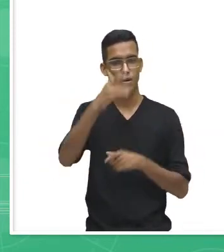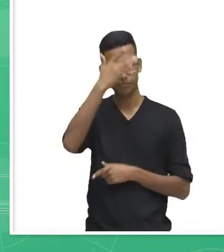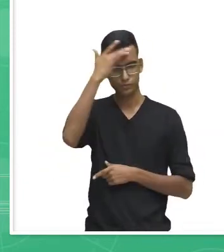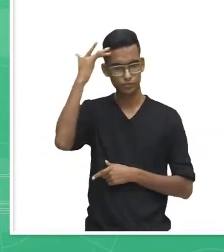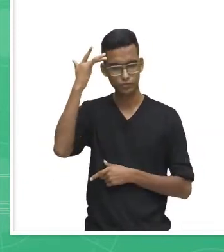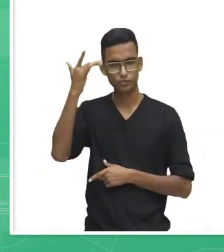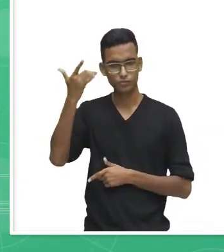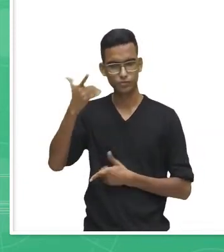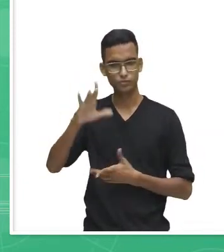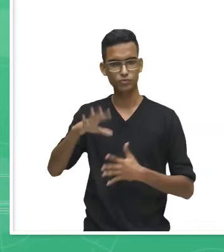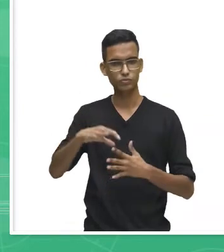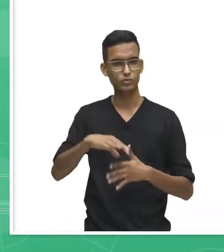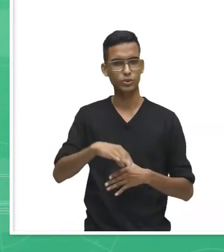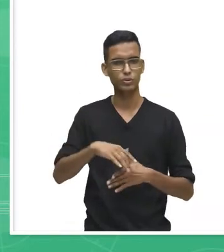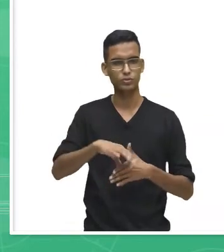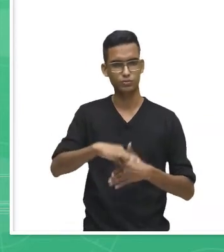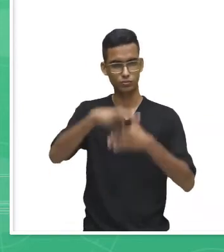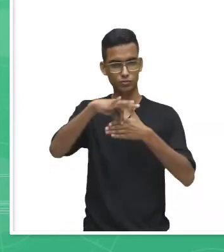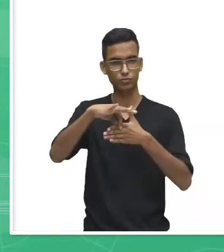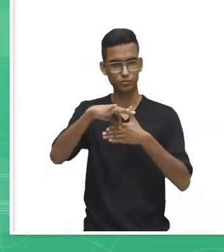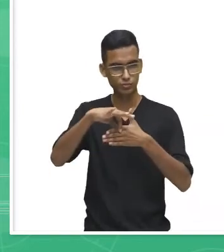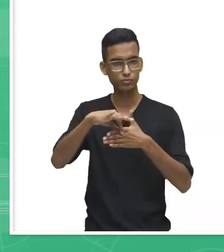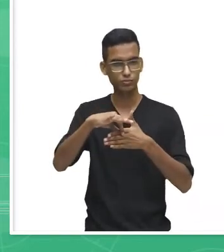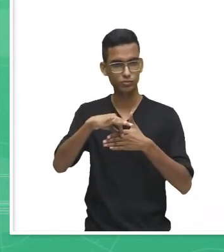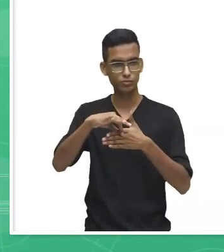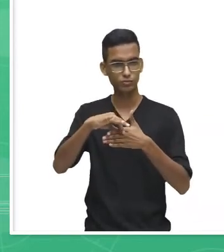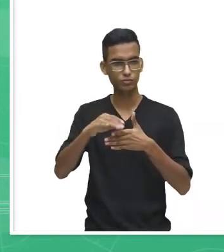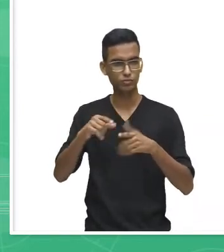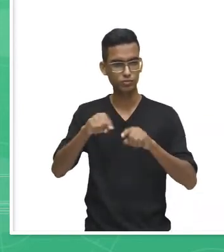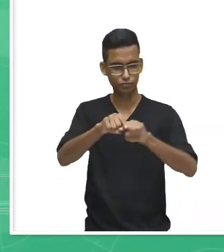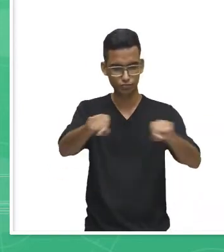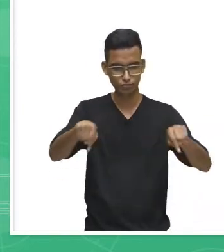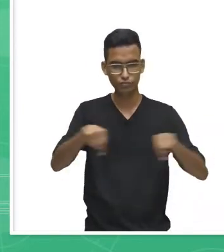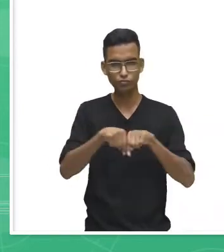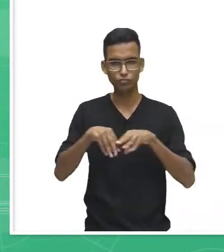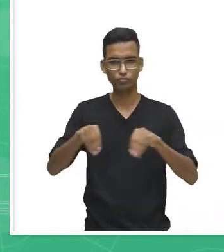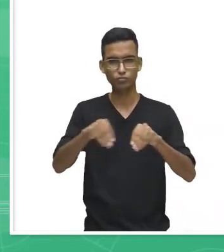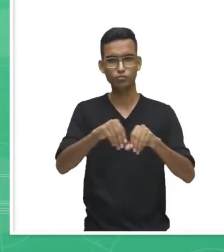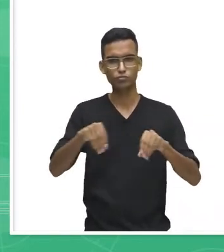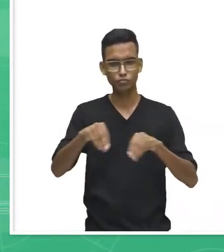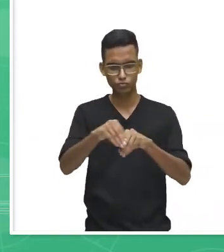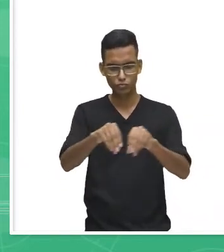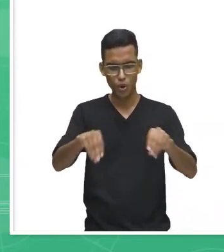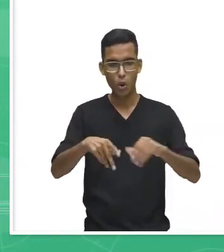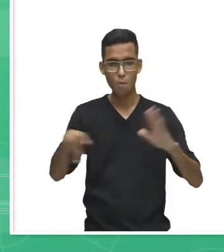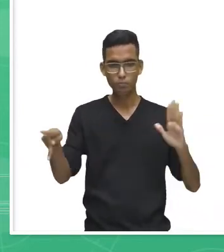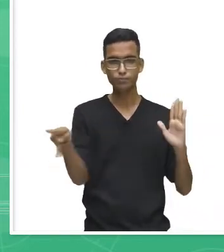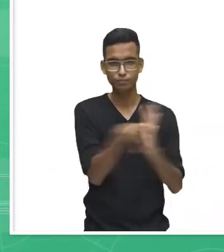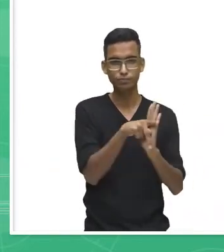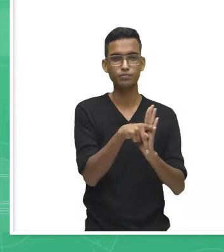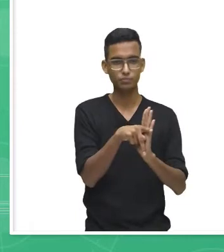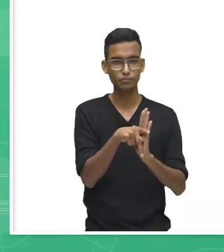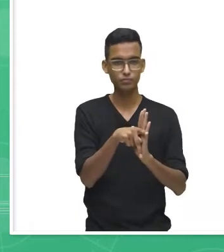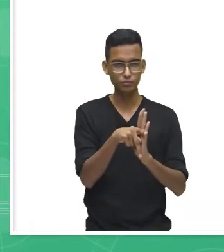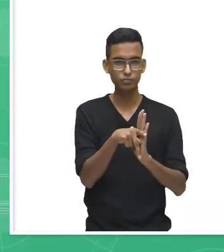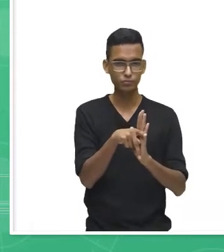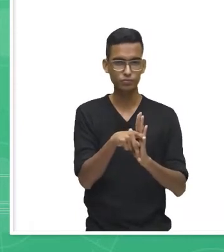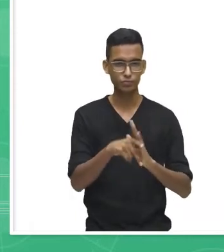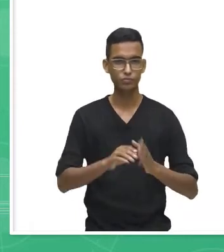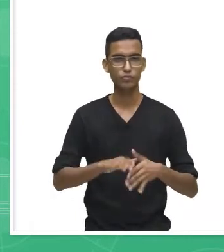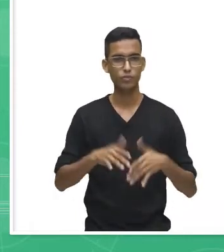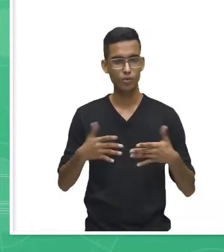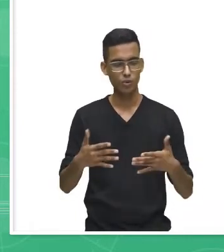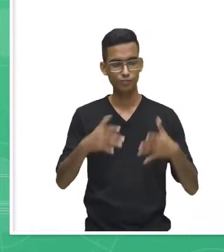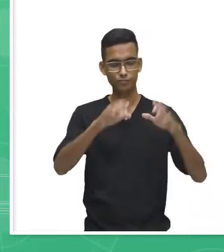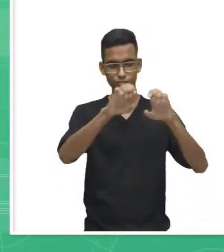inclusive, pelo uso das suas terras, certo? Então, a gente vê uma estrutura social que acaba